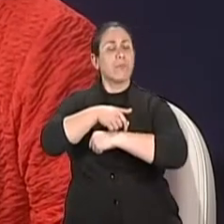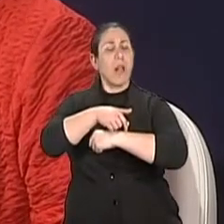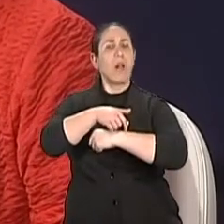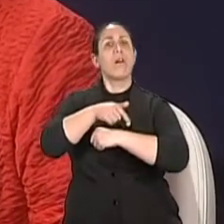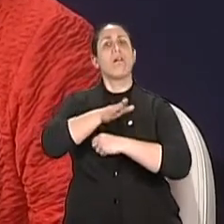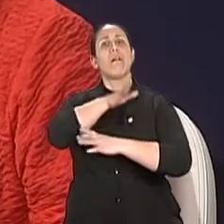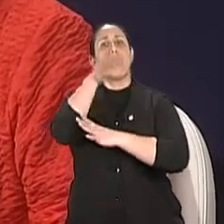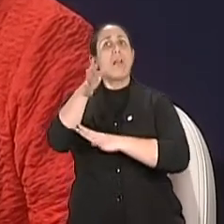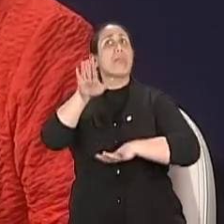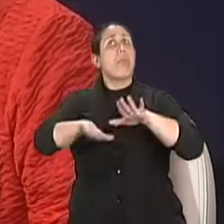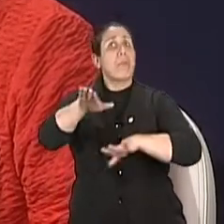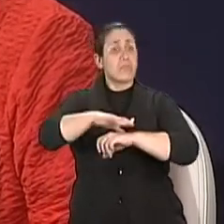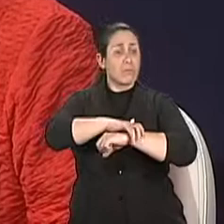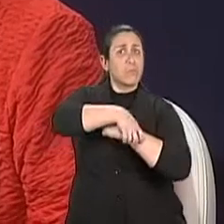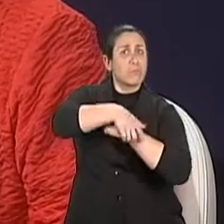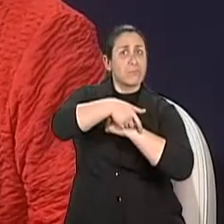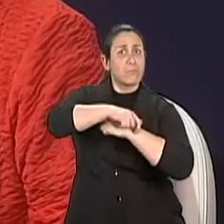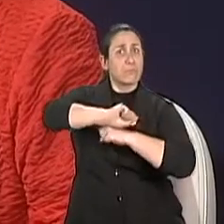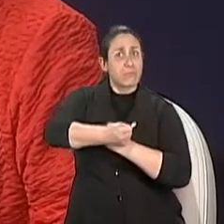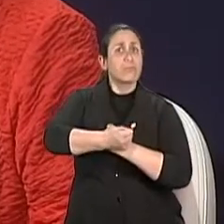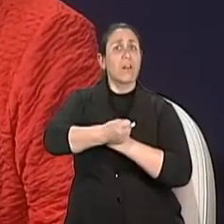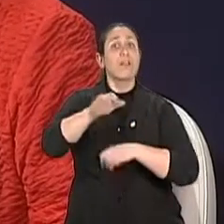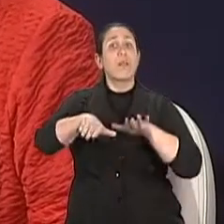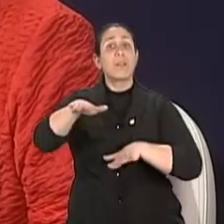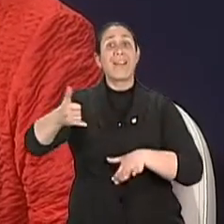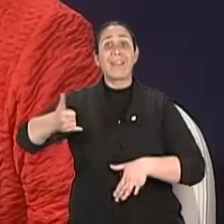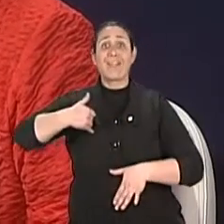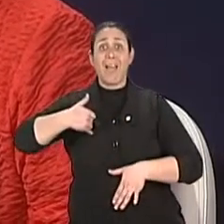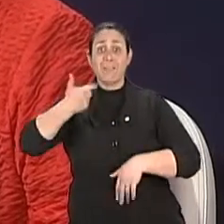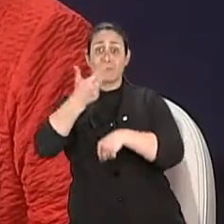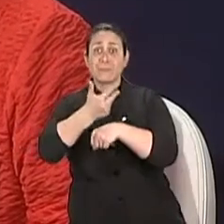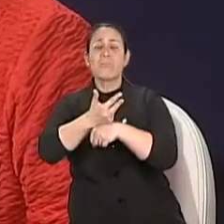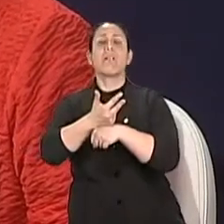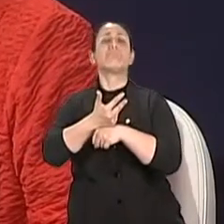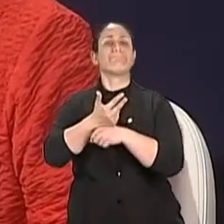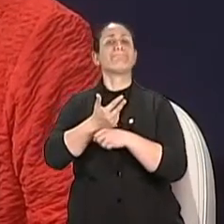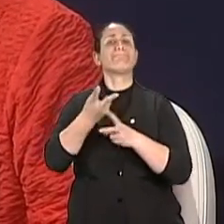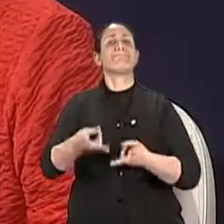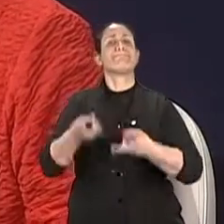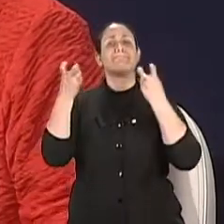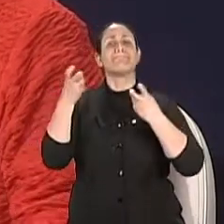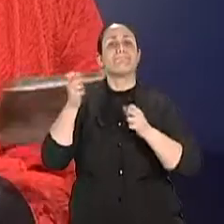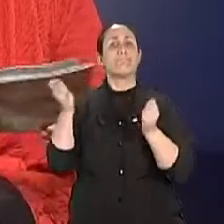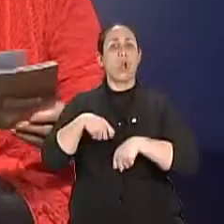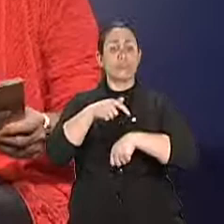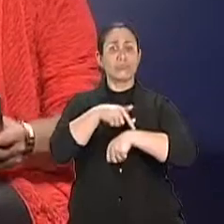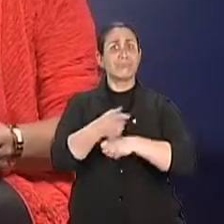e que conforme a gravidade dessa fratura, conforme a idade da pessoa, a gente sabe que ela pode ser até